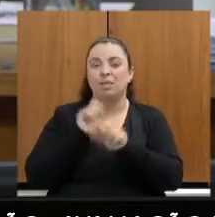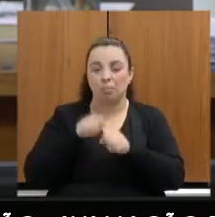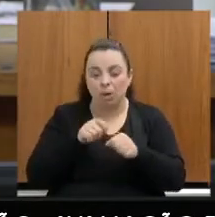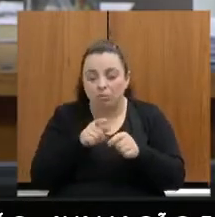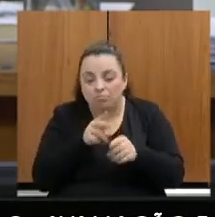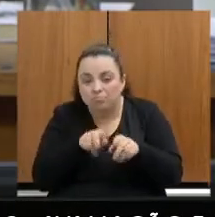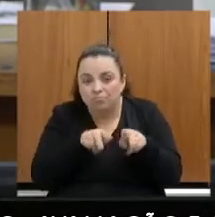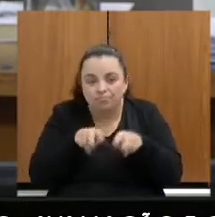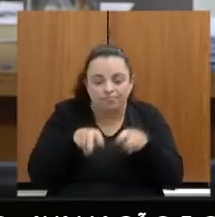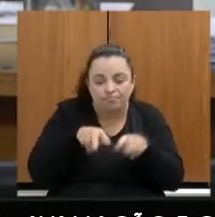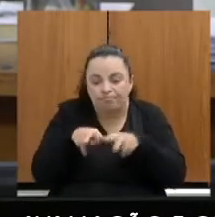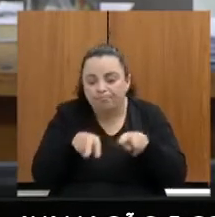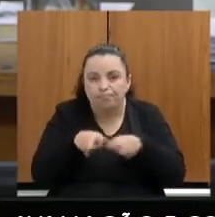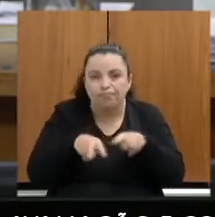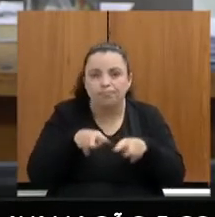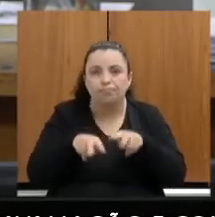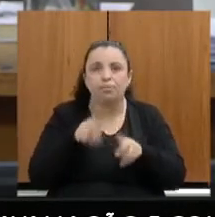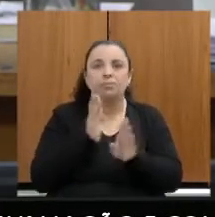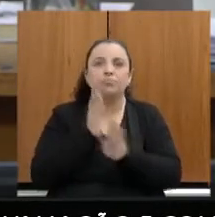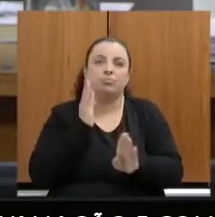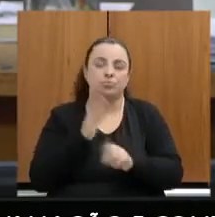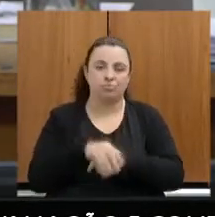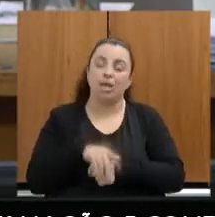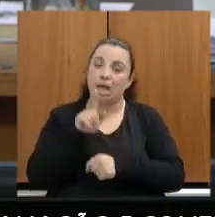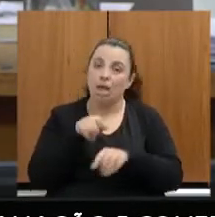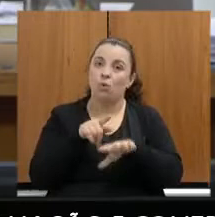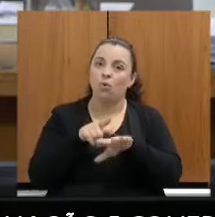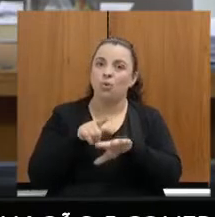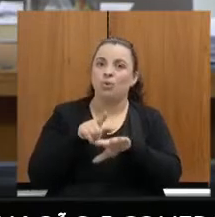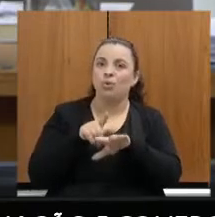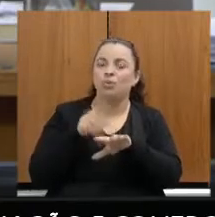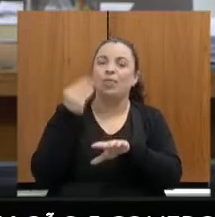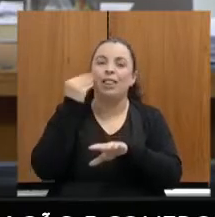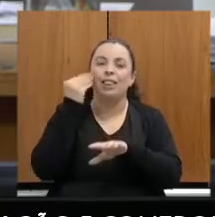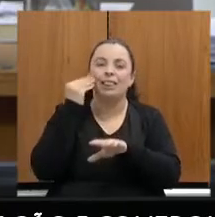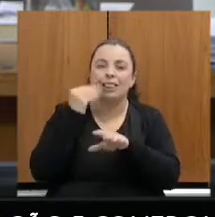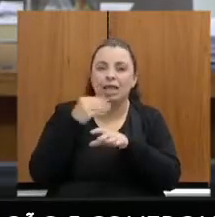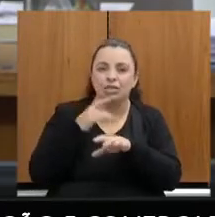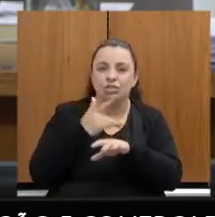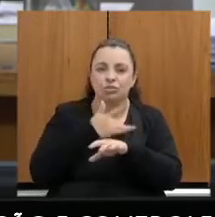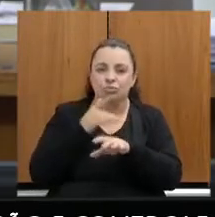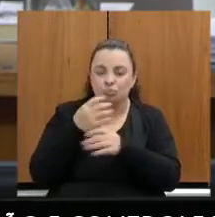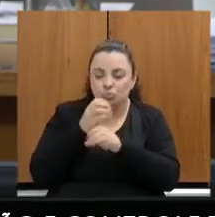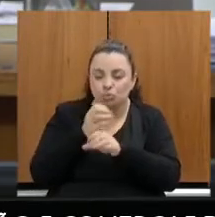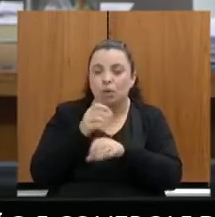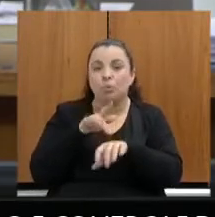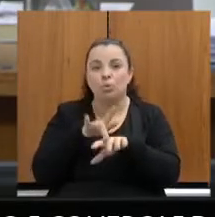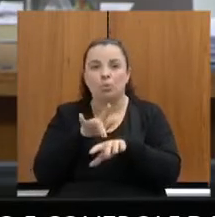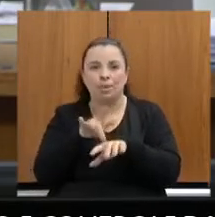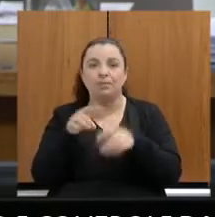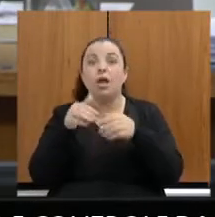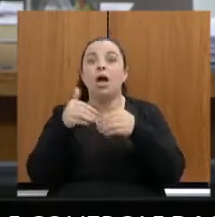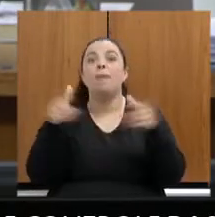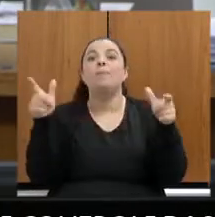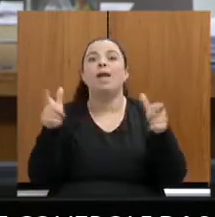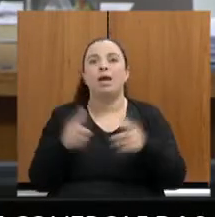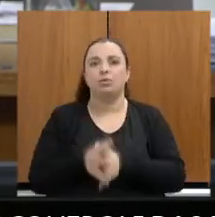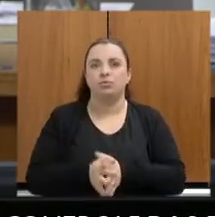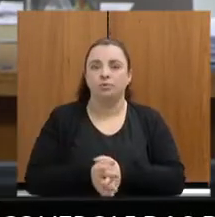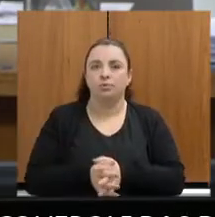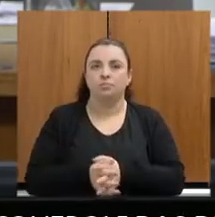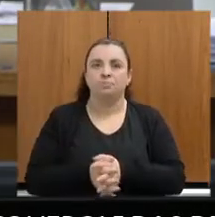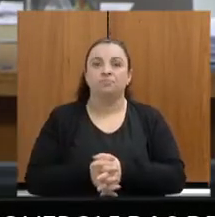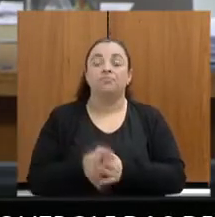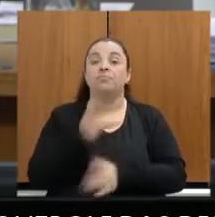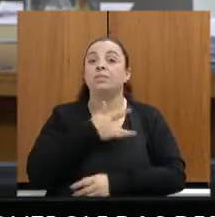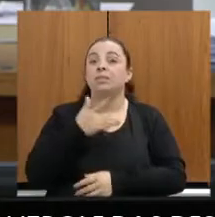teste do pezinho ampliado pode passar por favor saúde mental importante é a